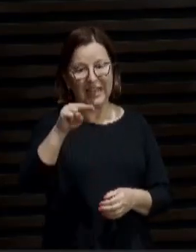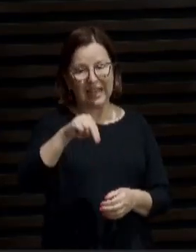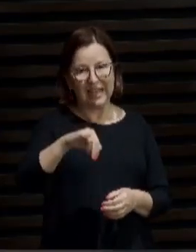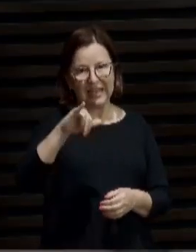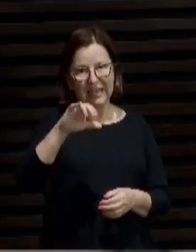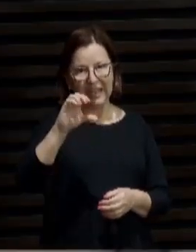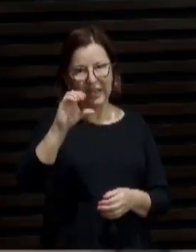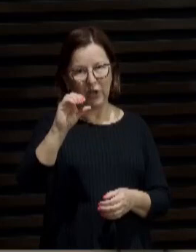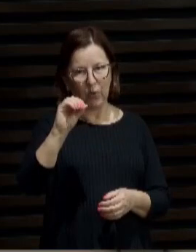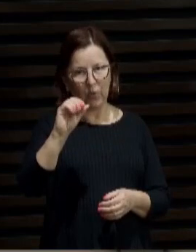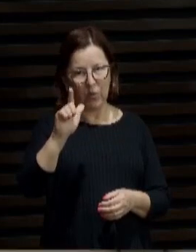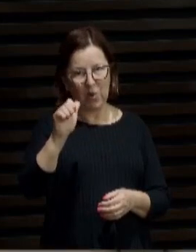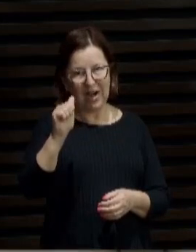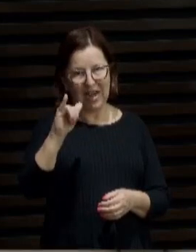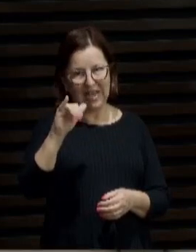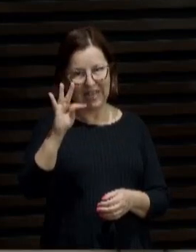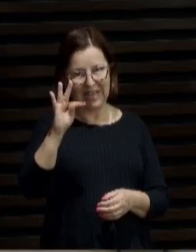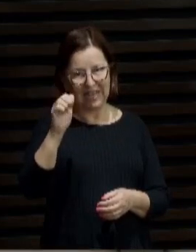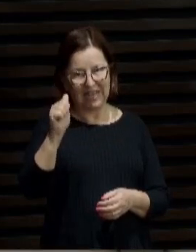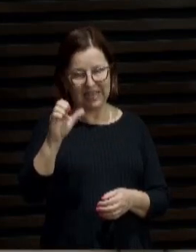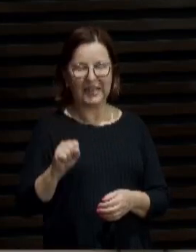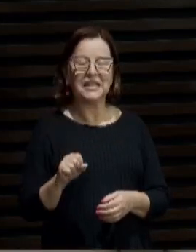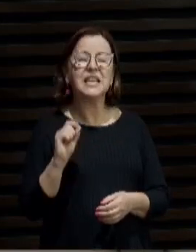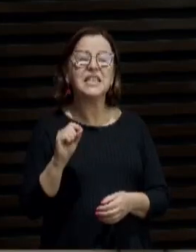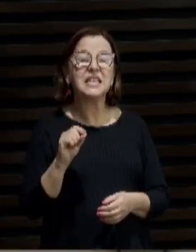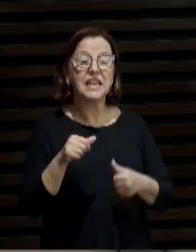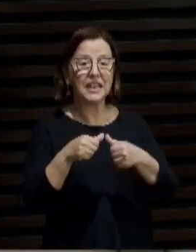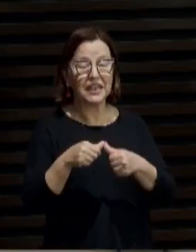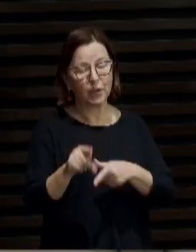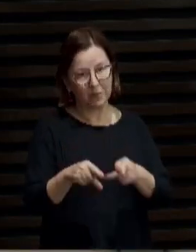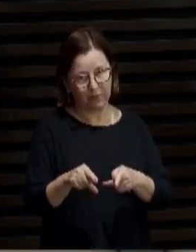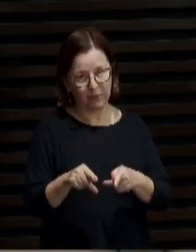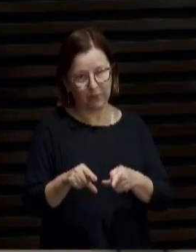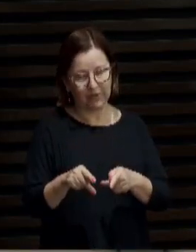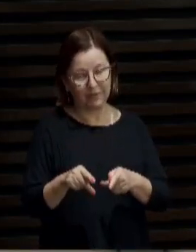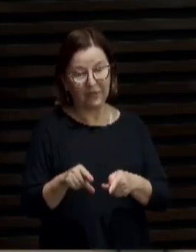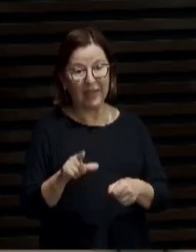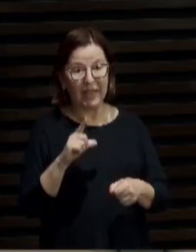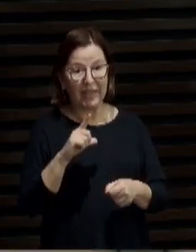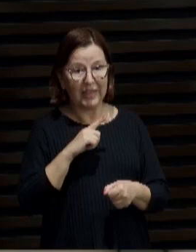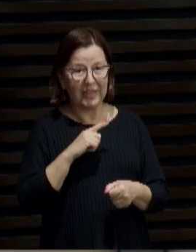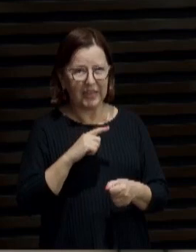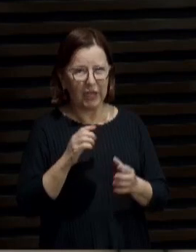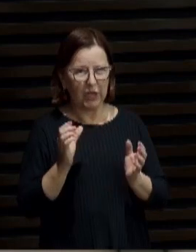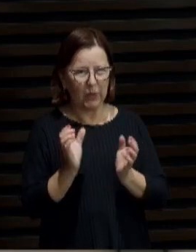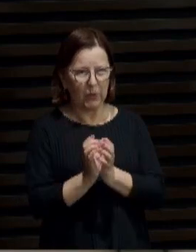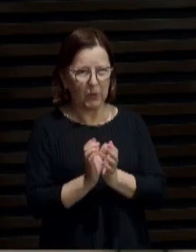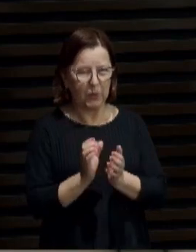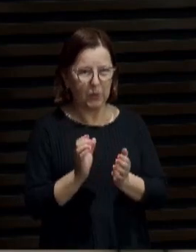os nicolaítas? Historiadores e teólogos afirmam serem estes seguidores de